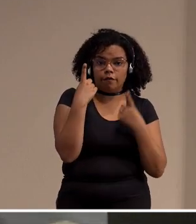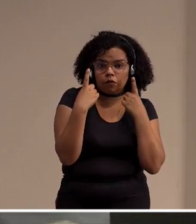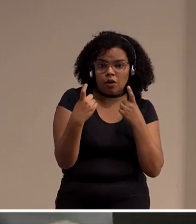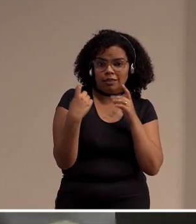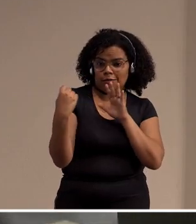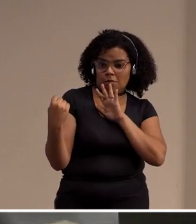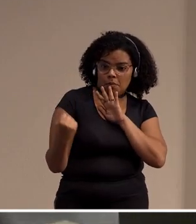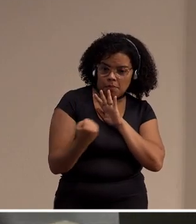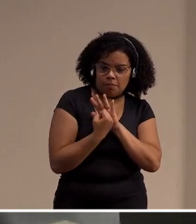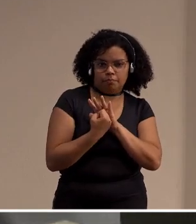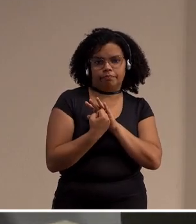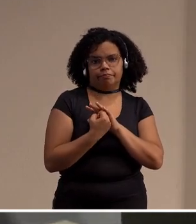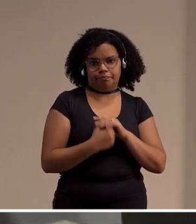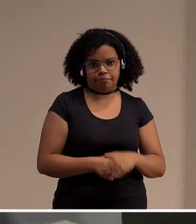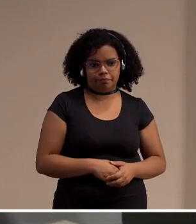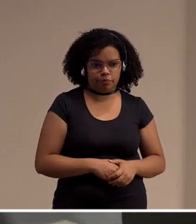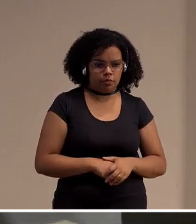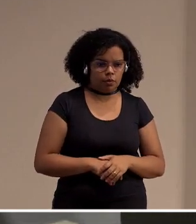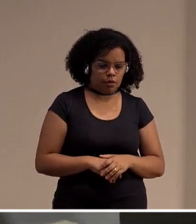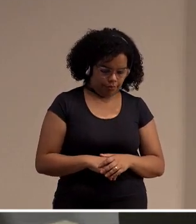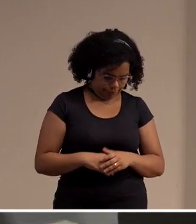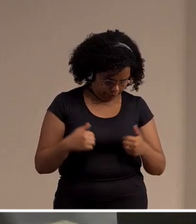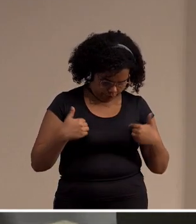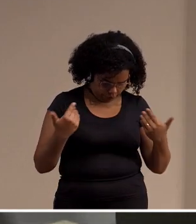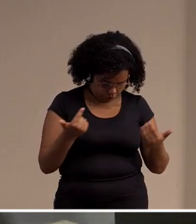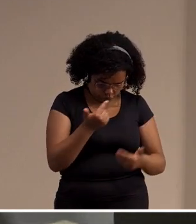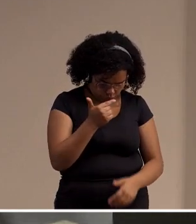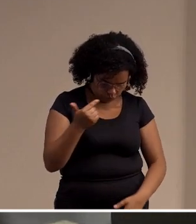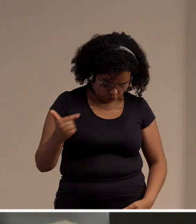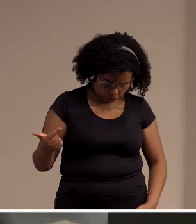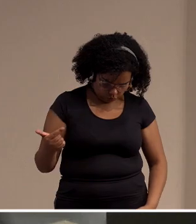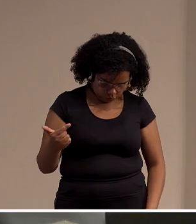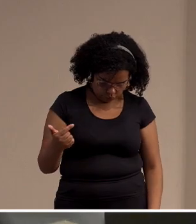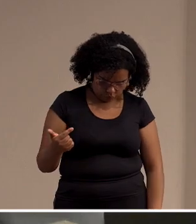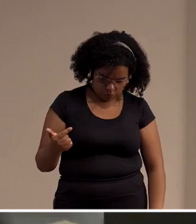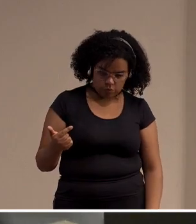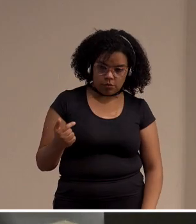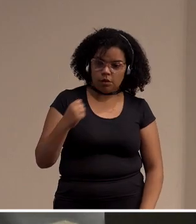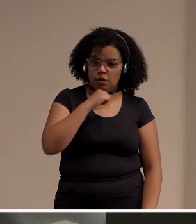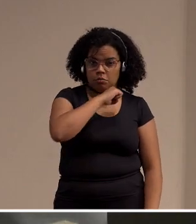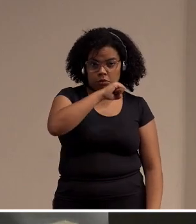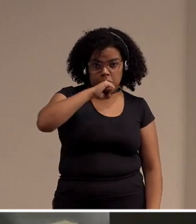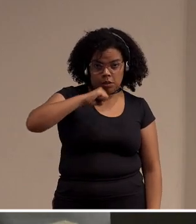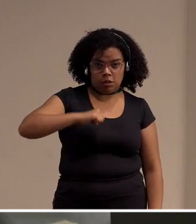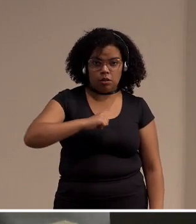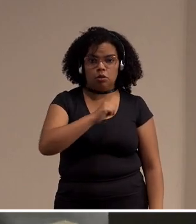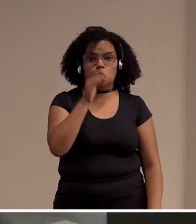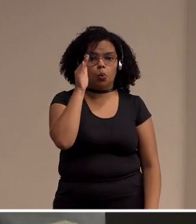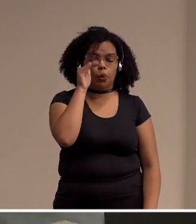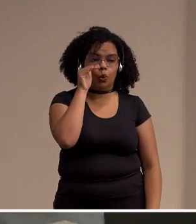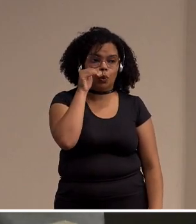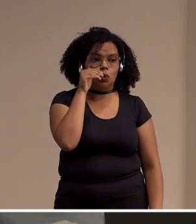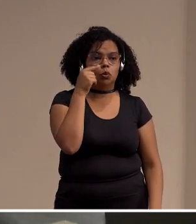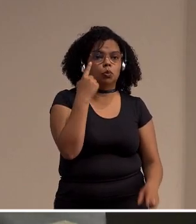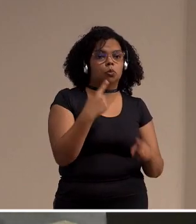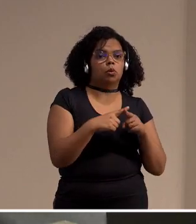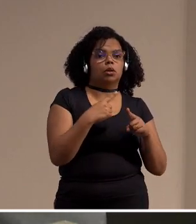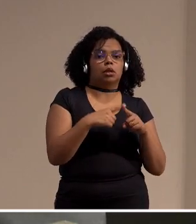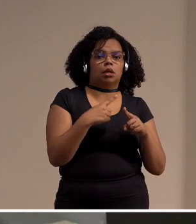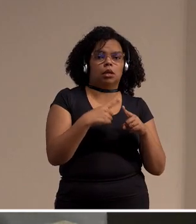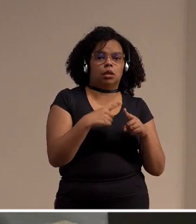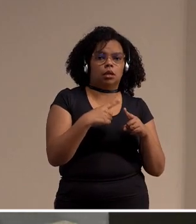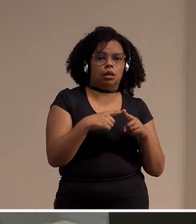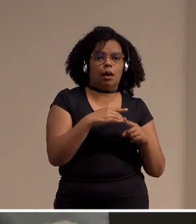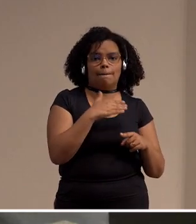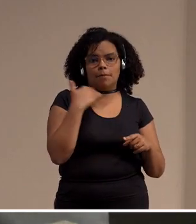marca estilística, né? Então não tem. E mesmo os matadouros, é curioso, porque é como a